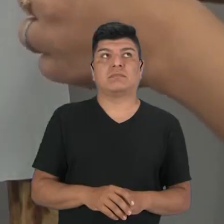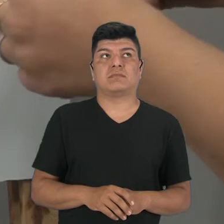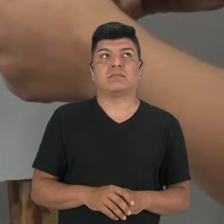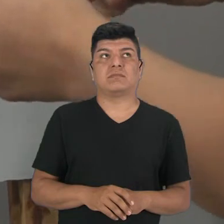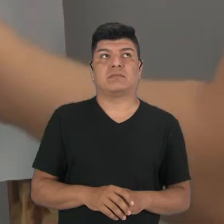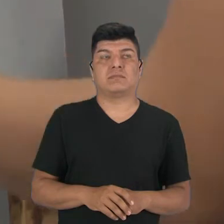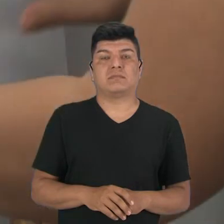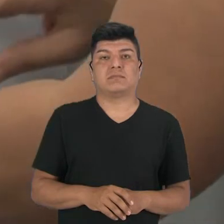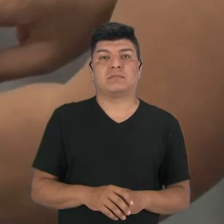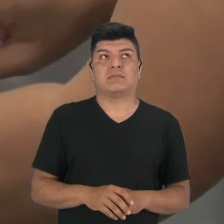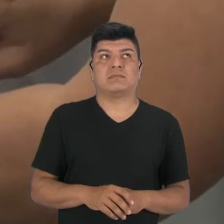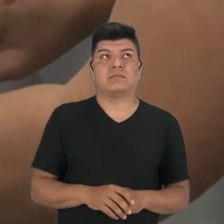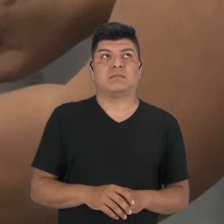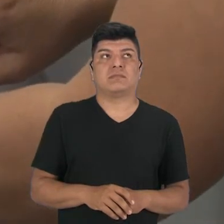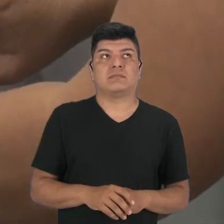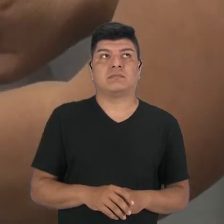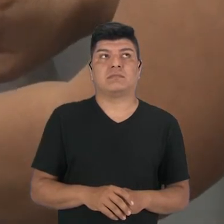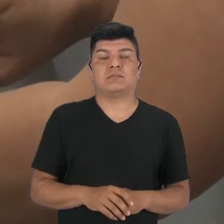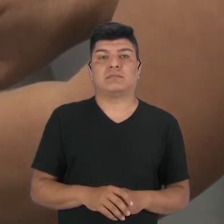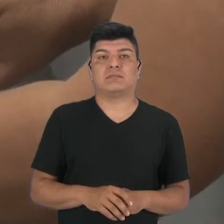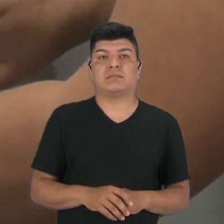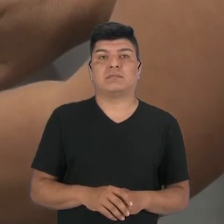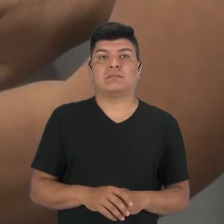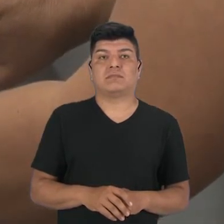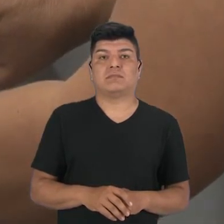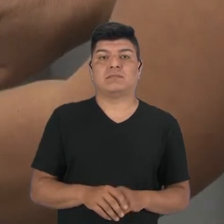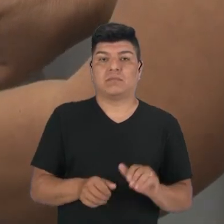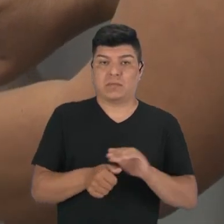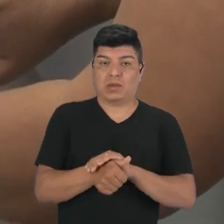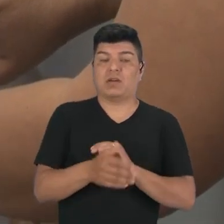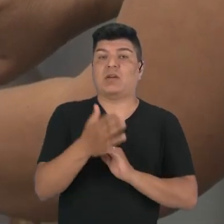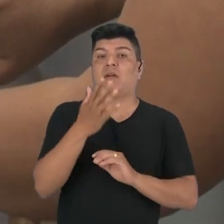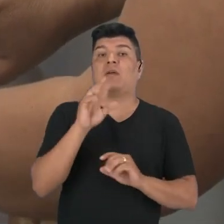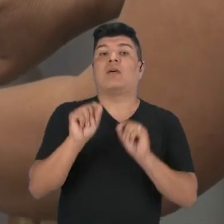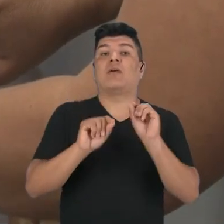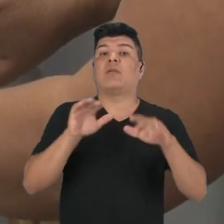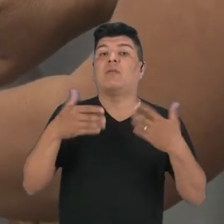e o livro